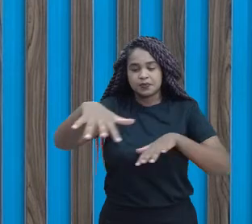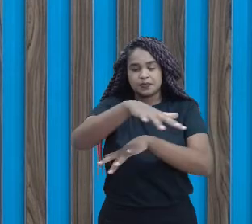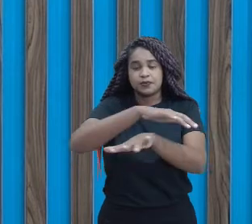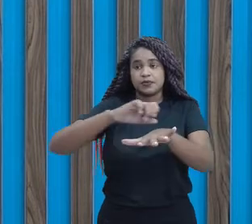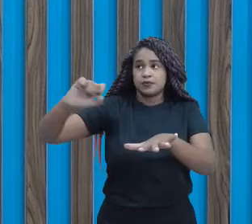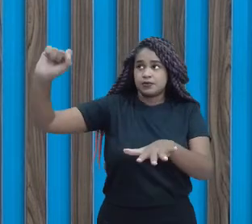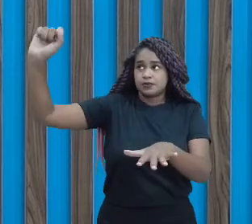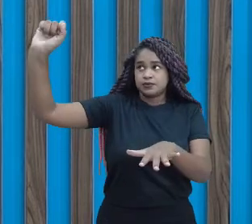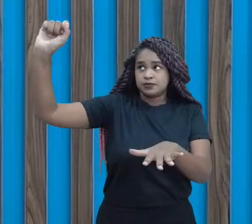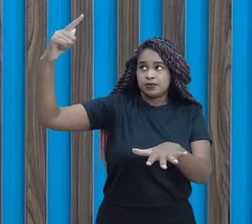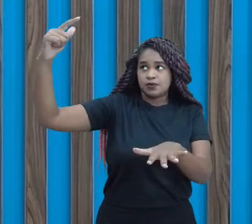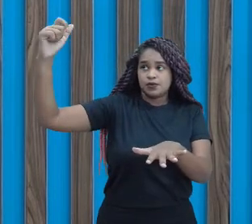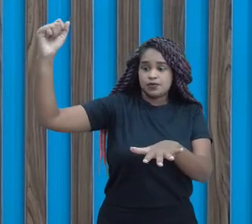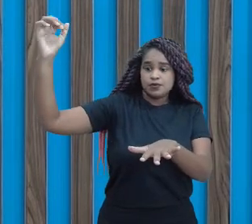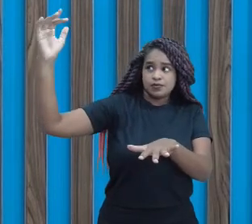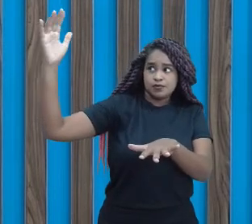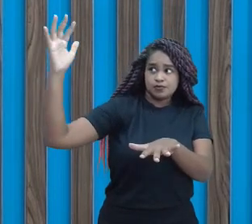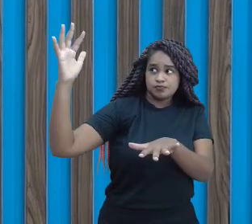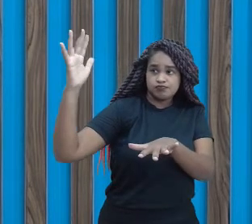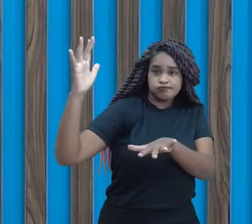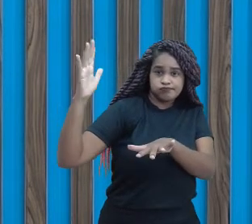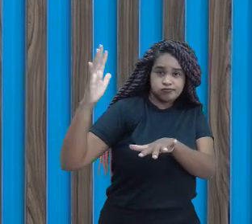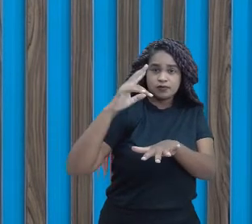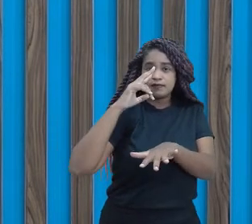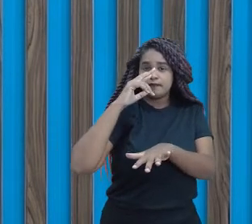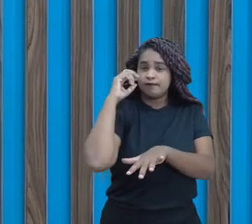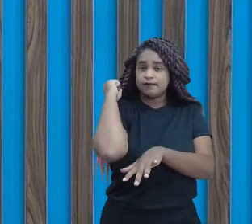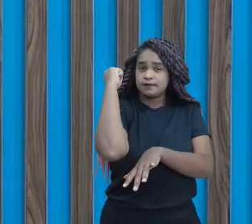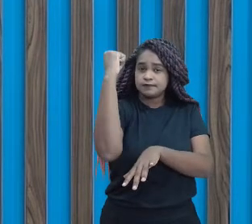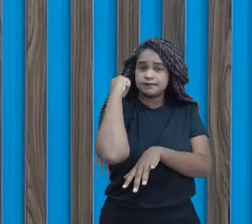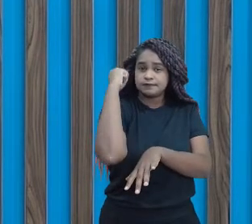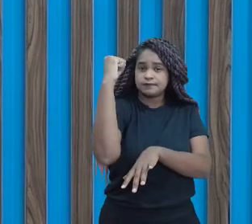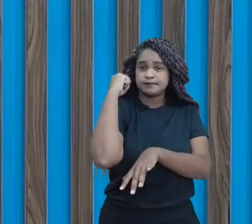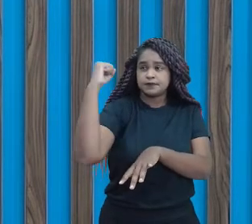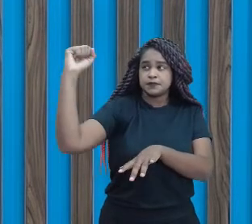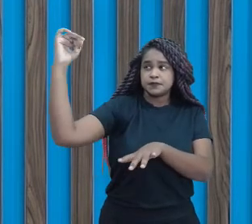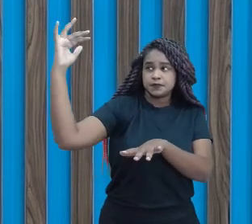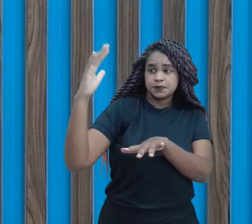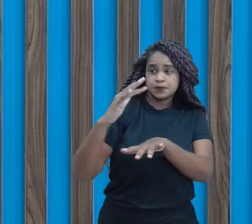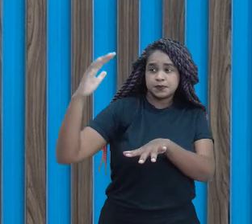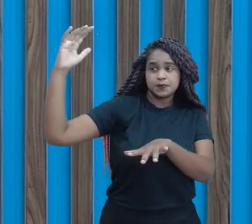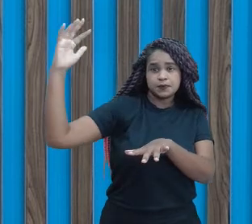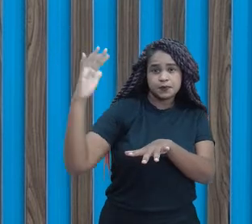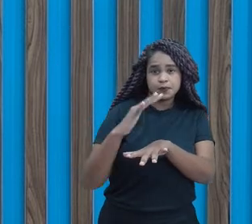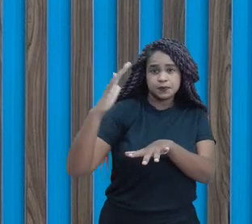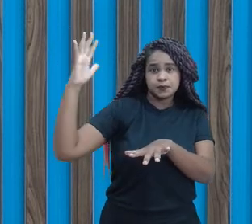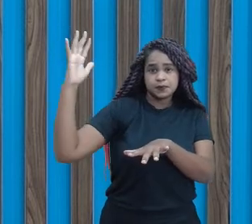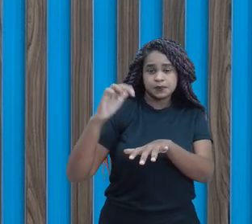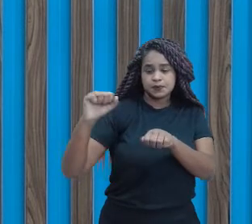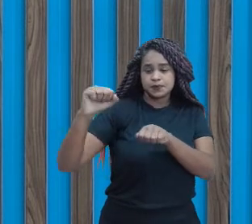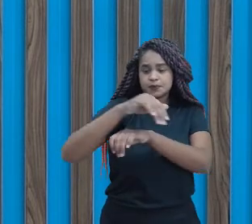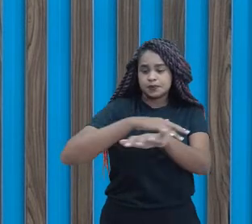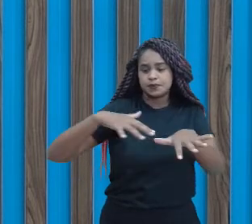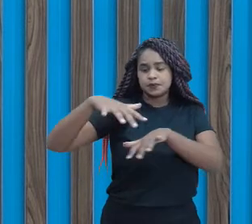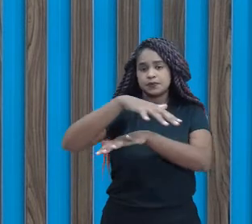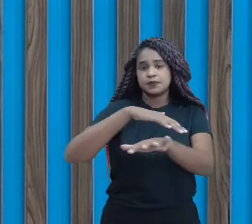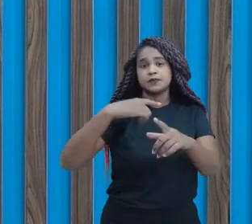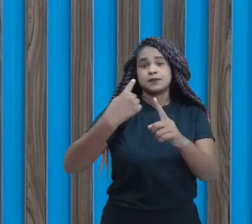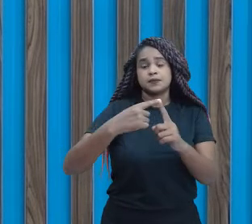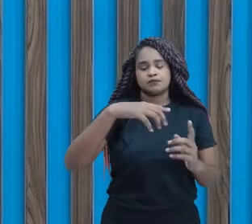Sol, ele entram com mais força, com mais frequência na Terra, porque a camada de ozônio está